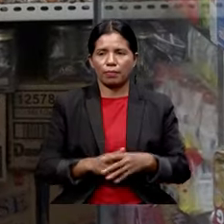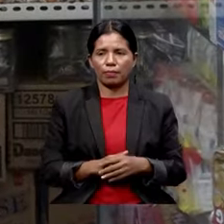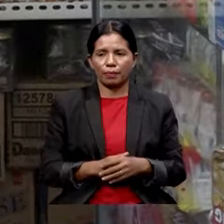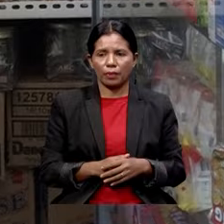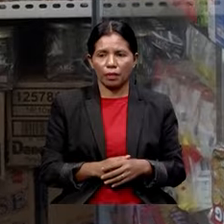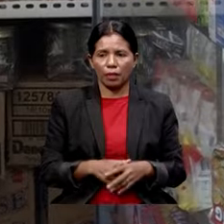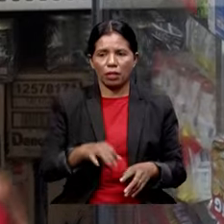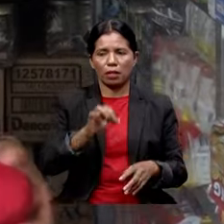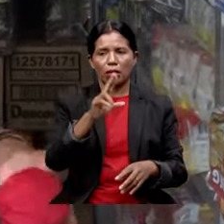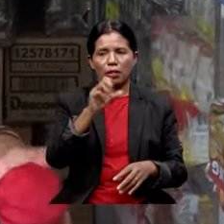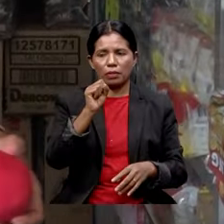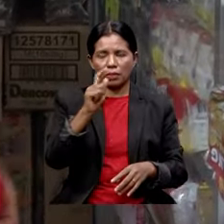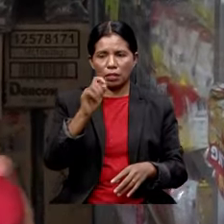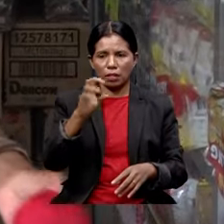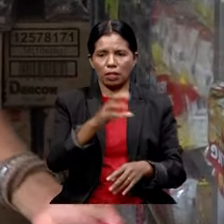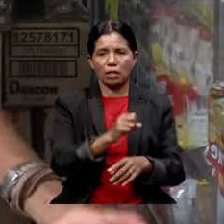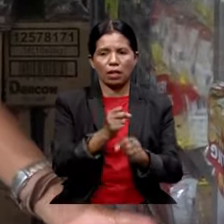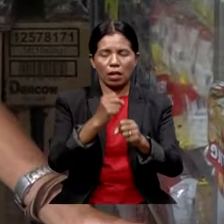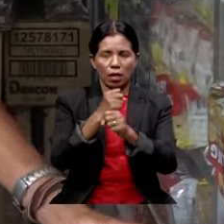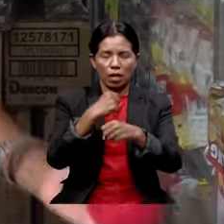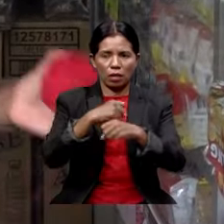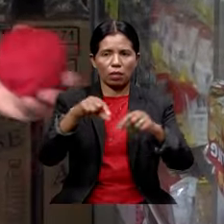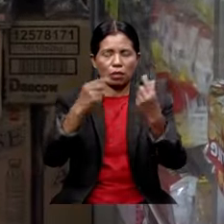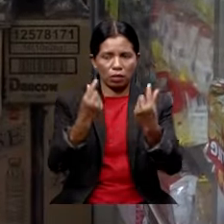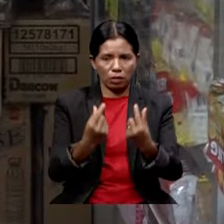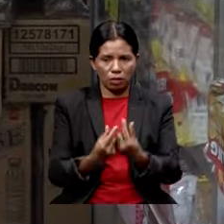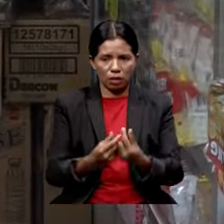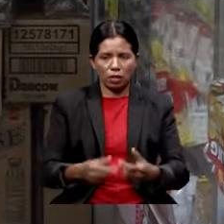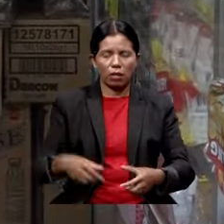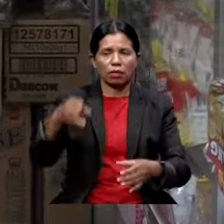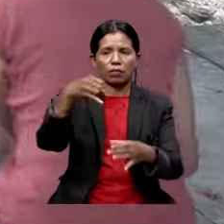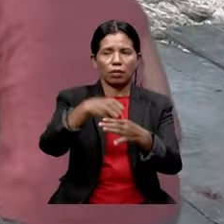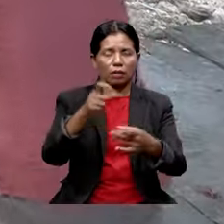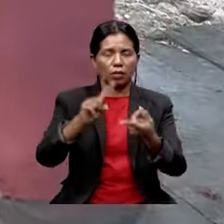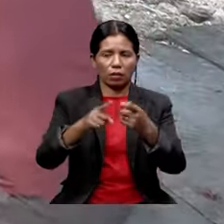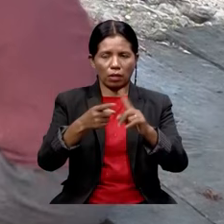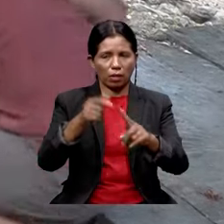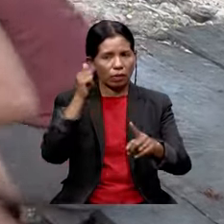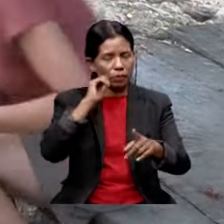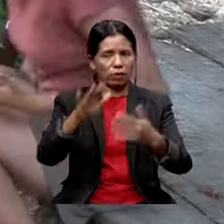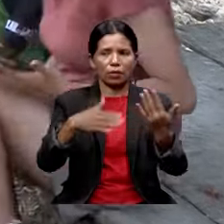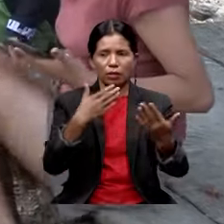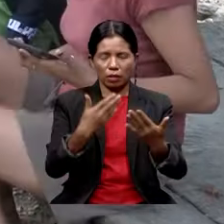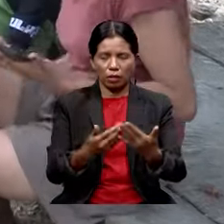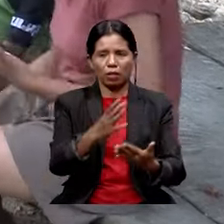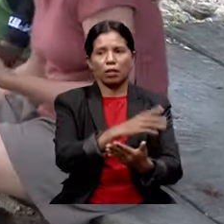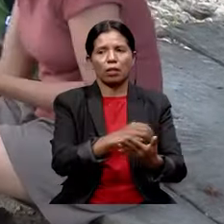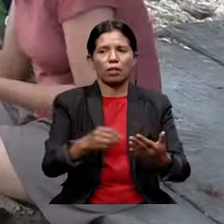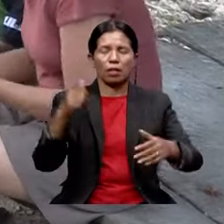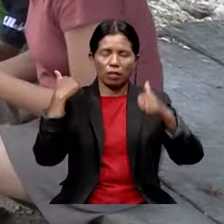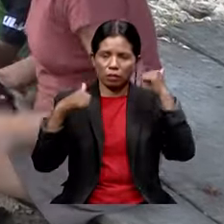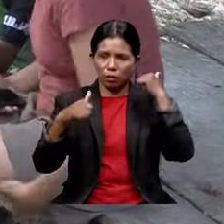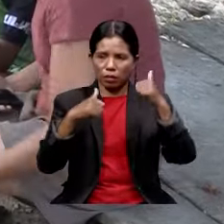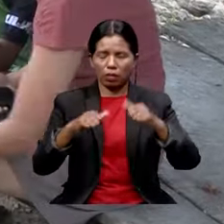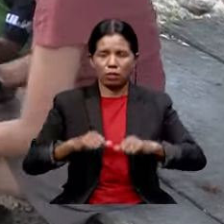Faustina Mos halo iniciativa hari grupo sorutais ho di envolve nia feto malok sira, mai bem felizmente atividade